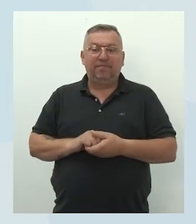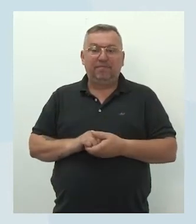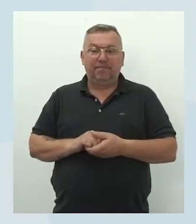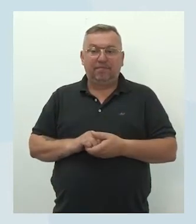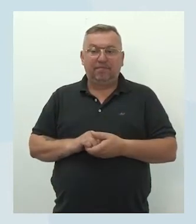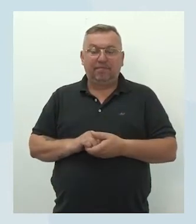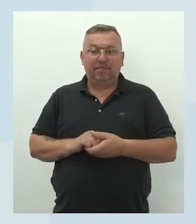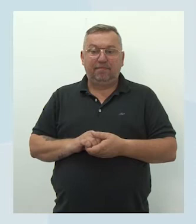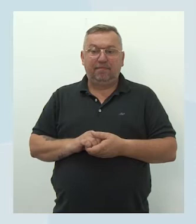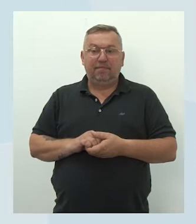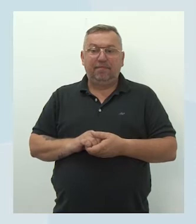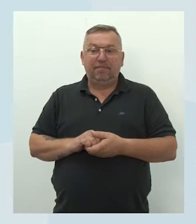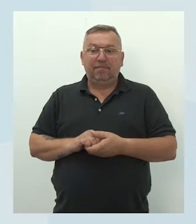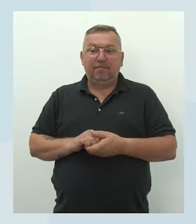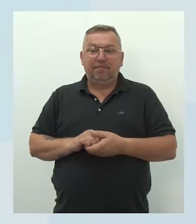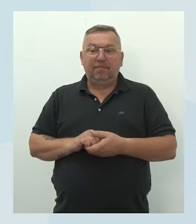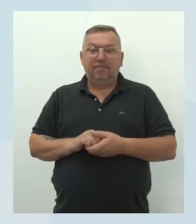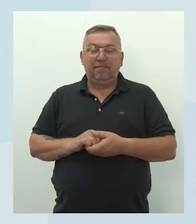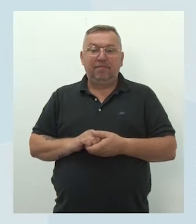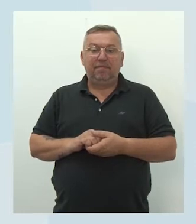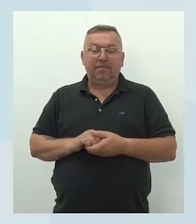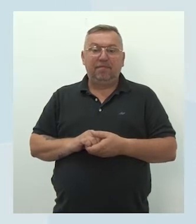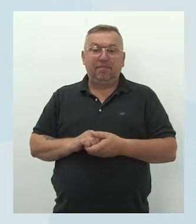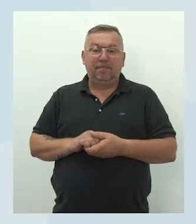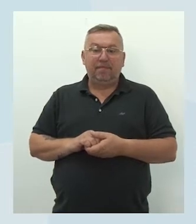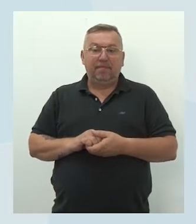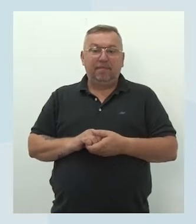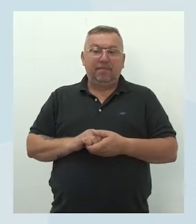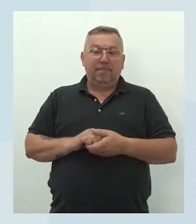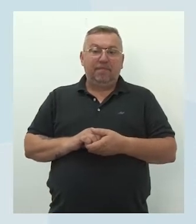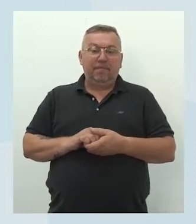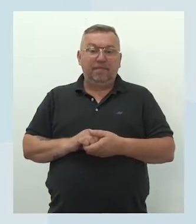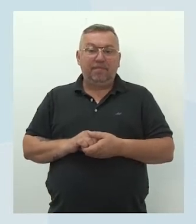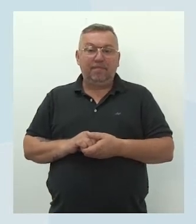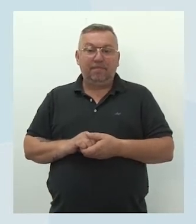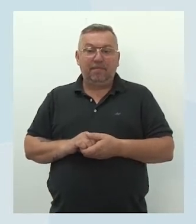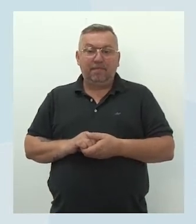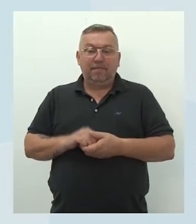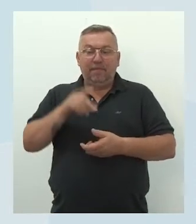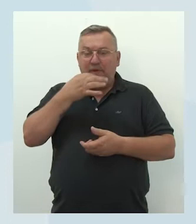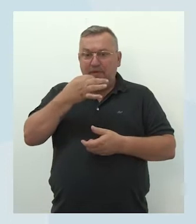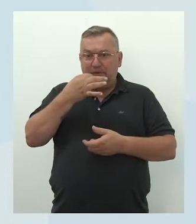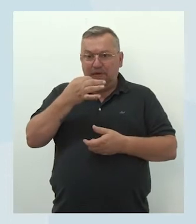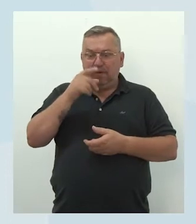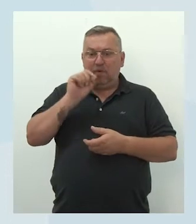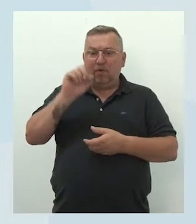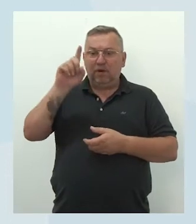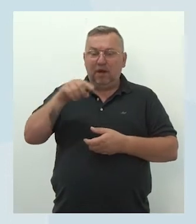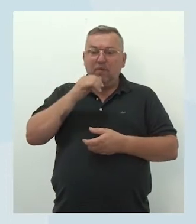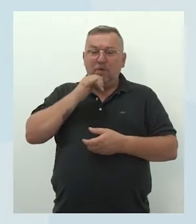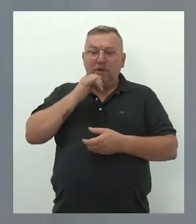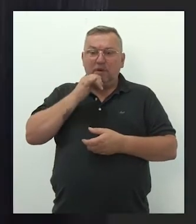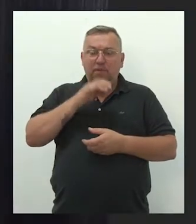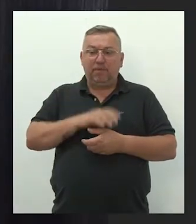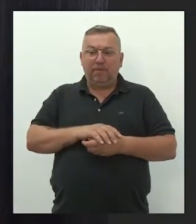Pode passar para mim, por favor, slide 10. Isso. Vamos já. Carol, o que você acha da gente já falando o que seria? Por exemplo,